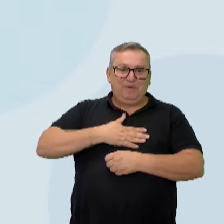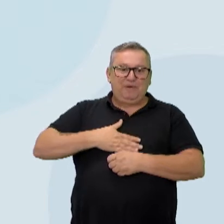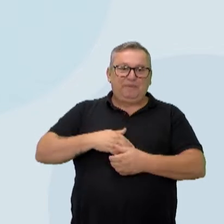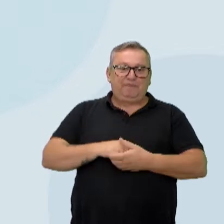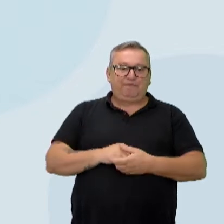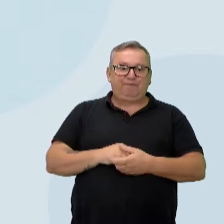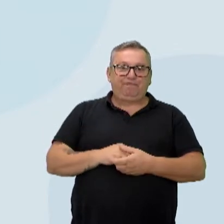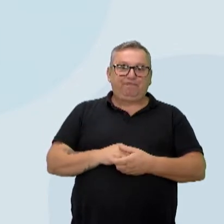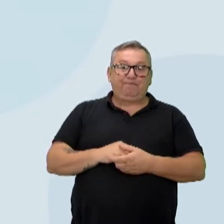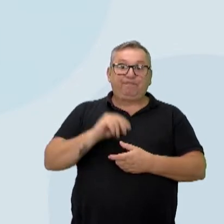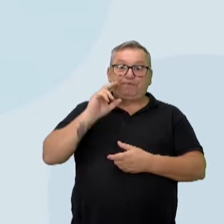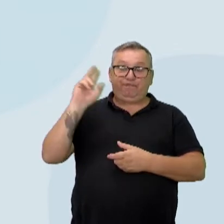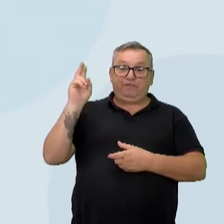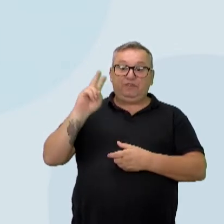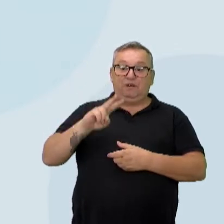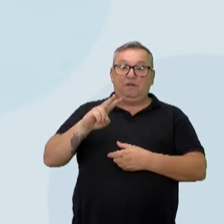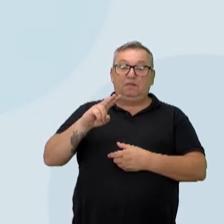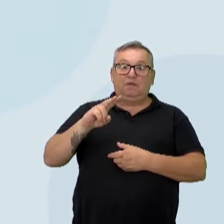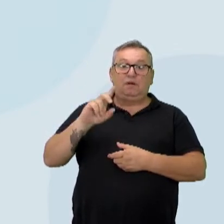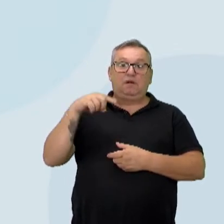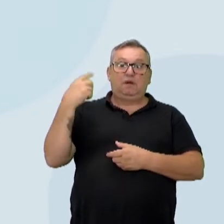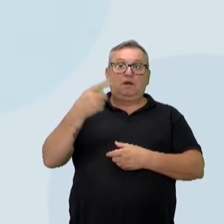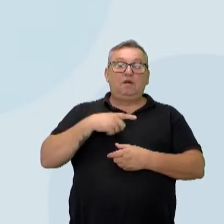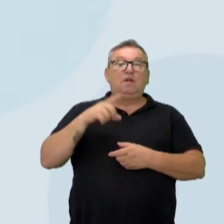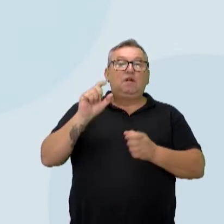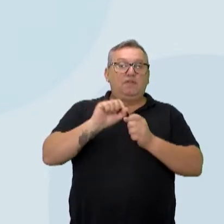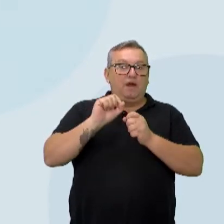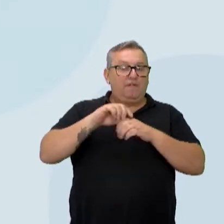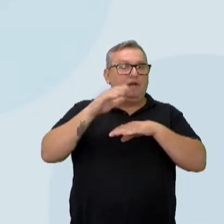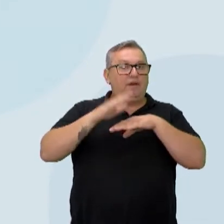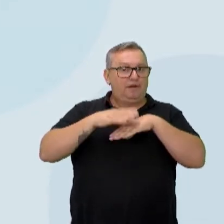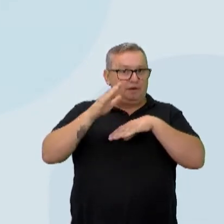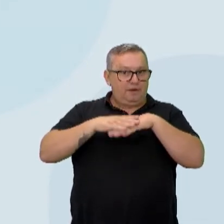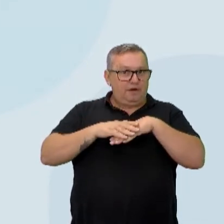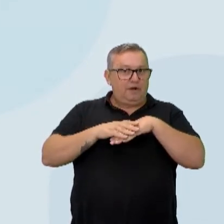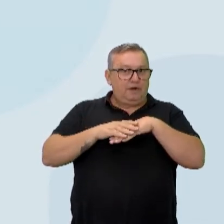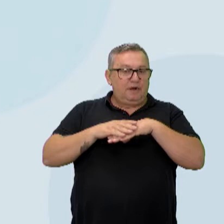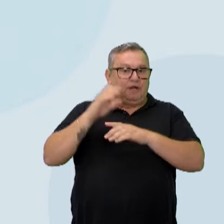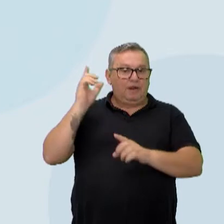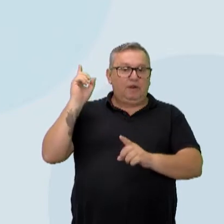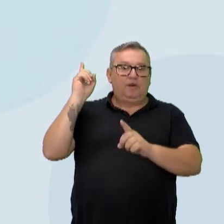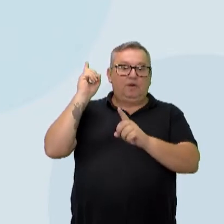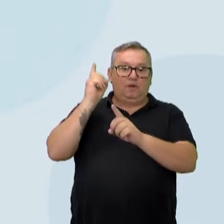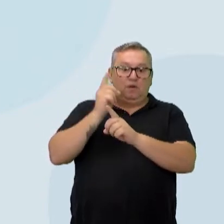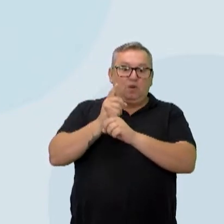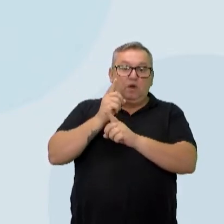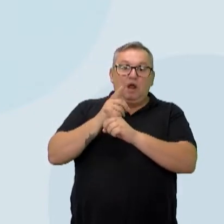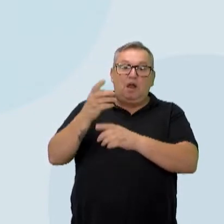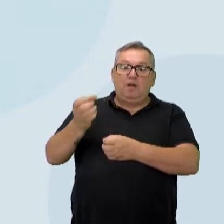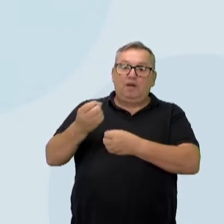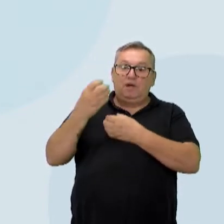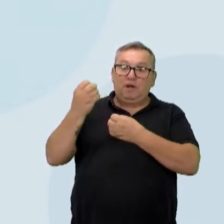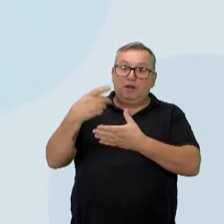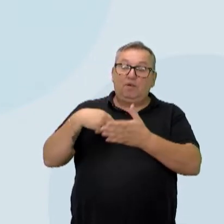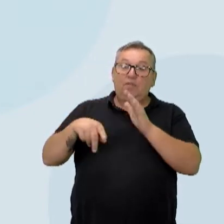começo, tá? Então a gente já fez algumas coisas aqui, localizar informações, né, explícitas em um texto, como a gente acabou de